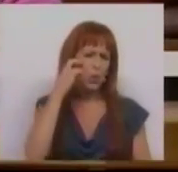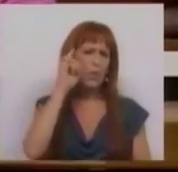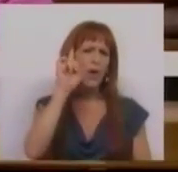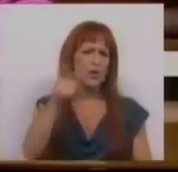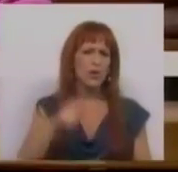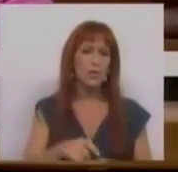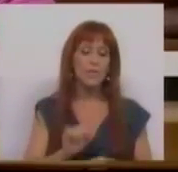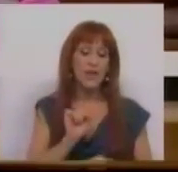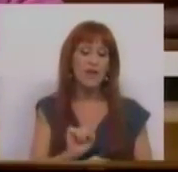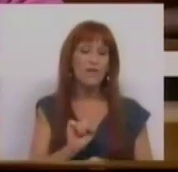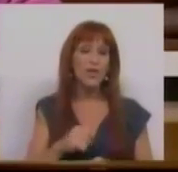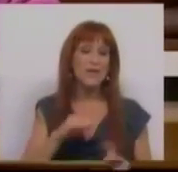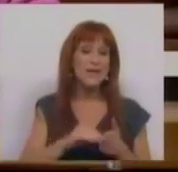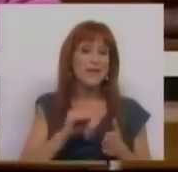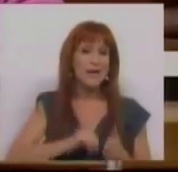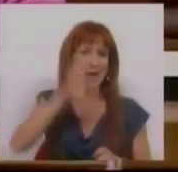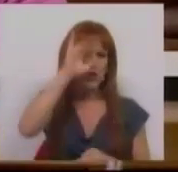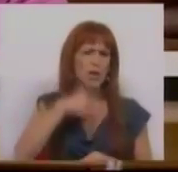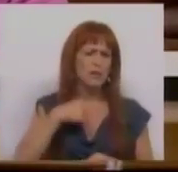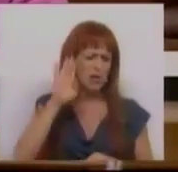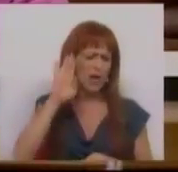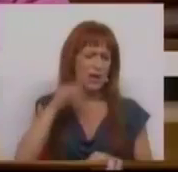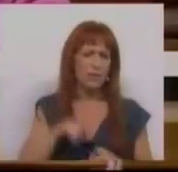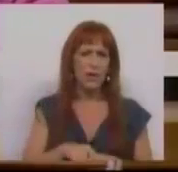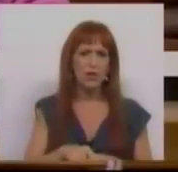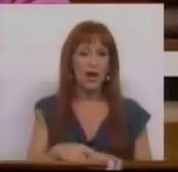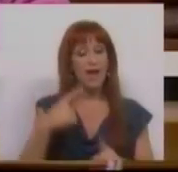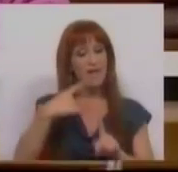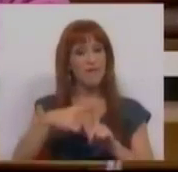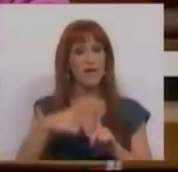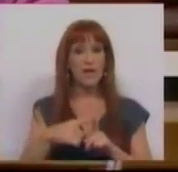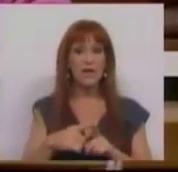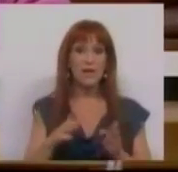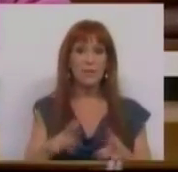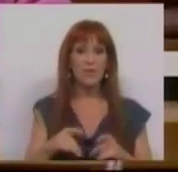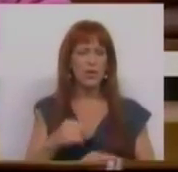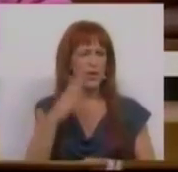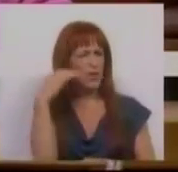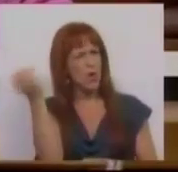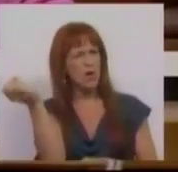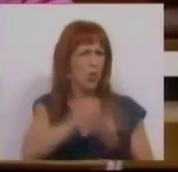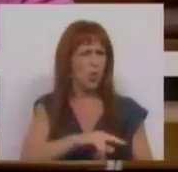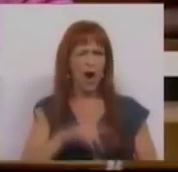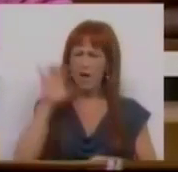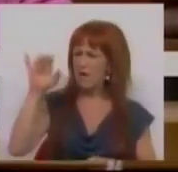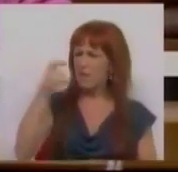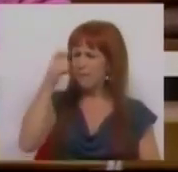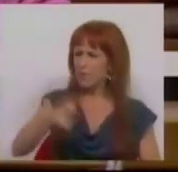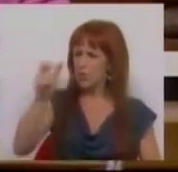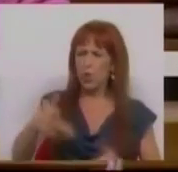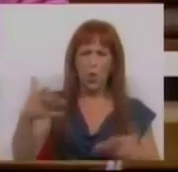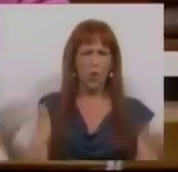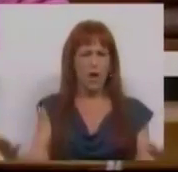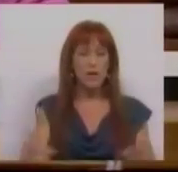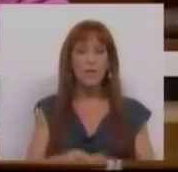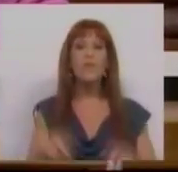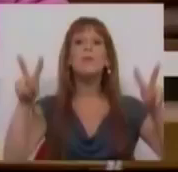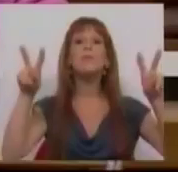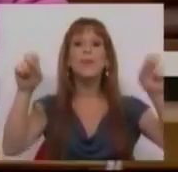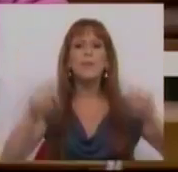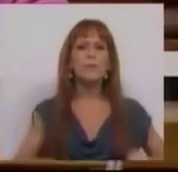pensa o seu secretário de Estado. Tem a vantagem de não ter pudor a insultar o povo. E passo